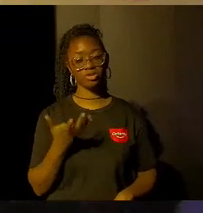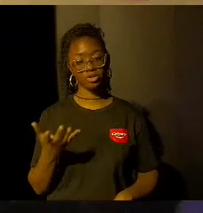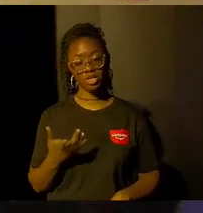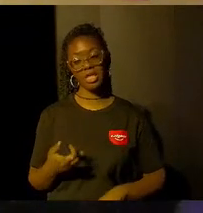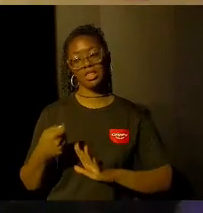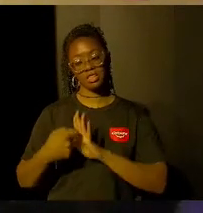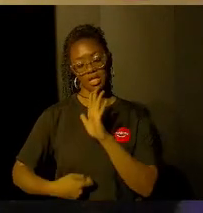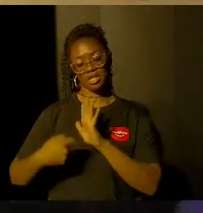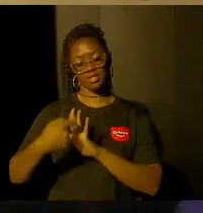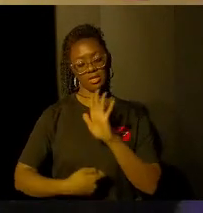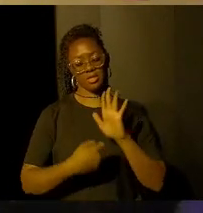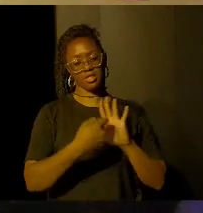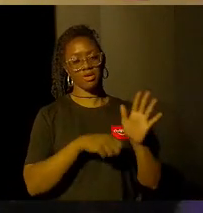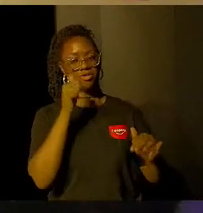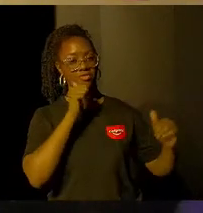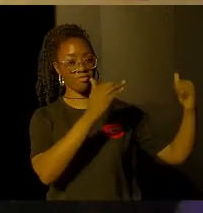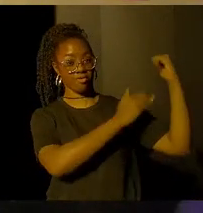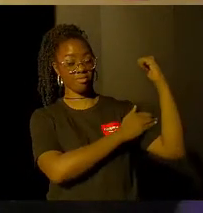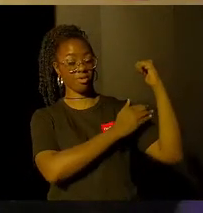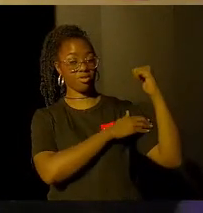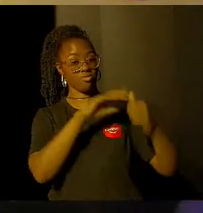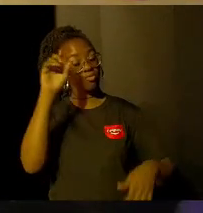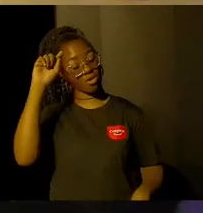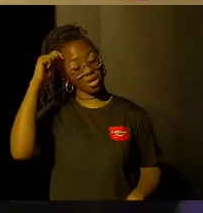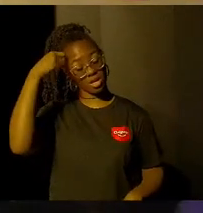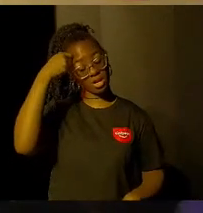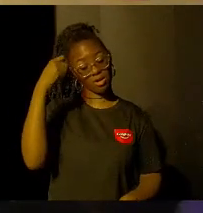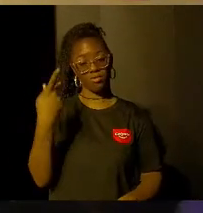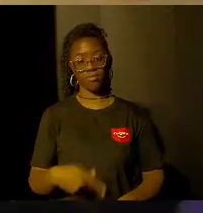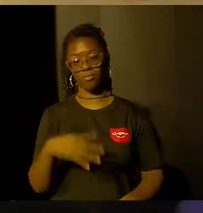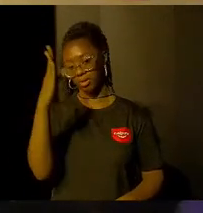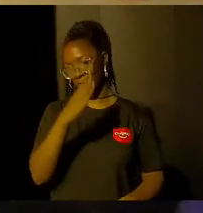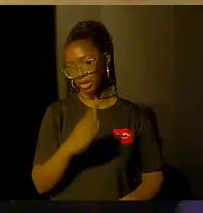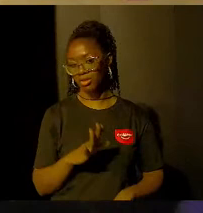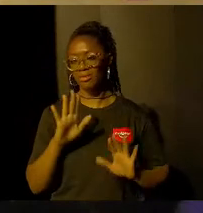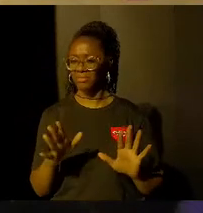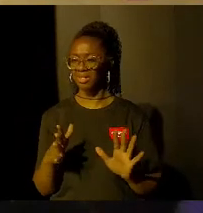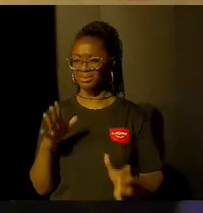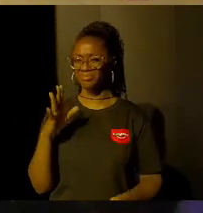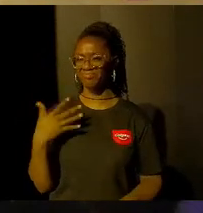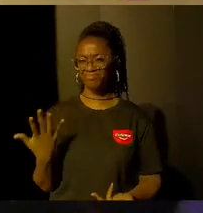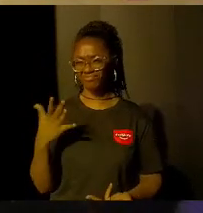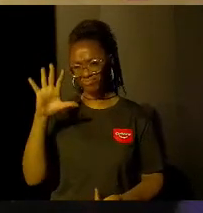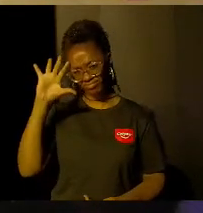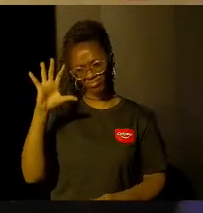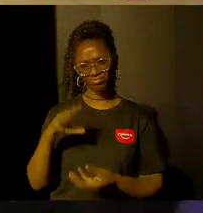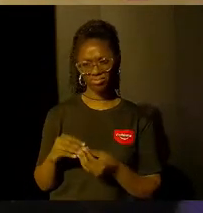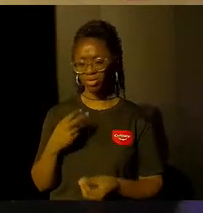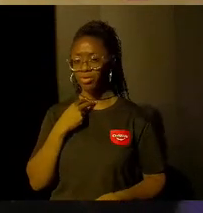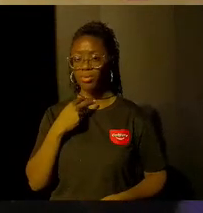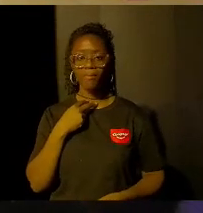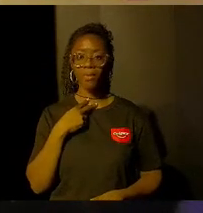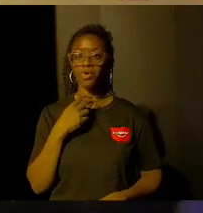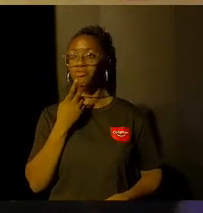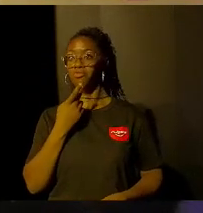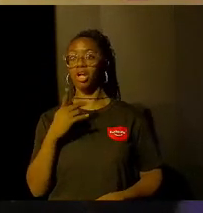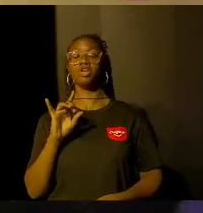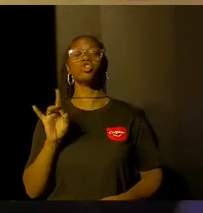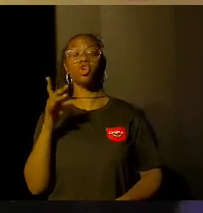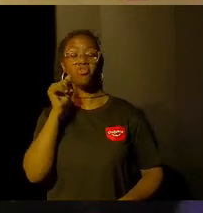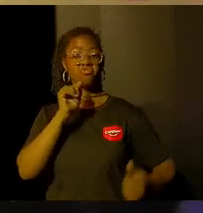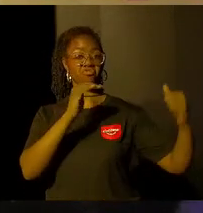textos de um feminismo negro brasileiro Até que a gente concluiu que não dá para falar em feminismo apenas né